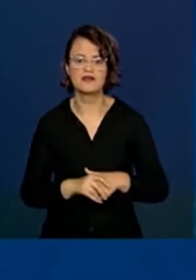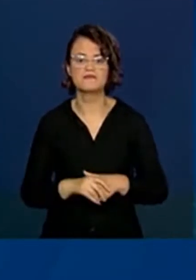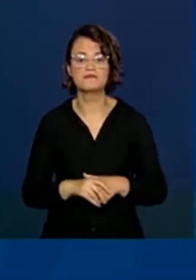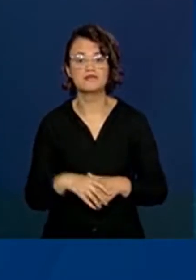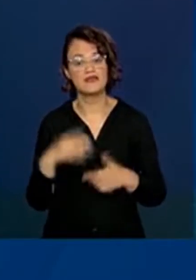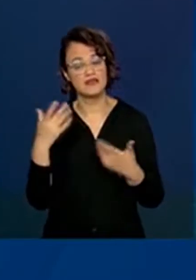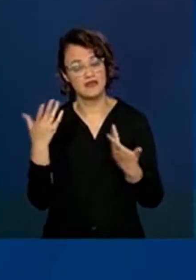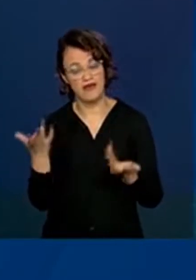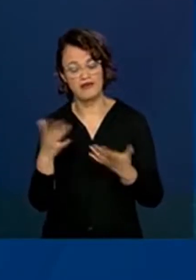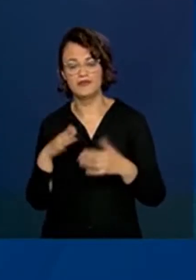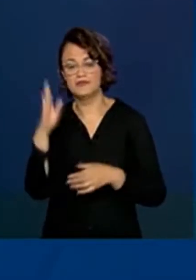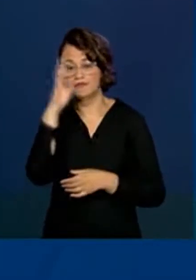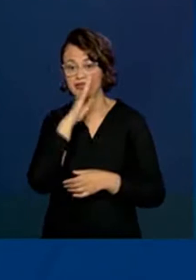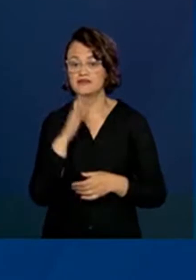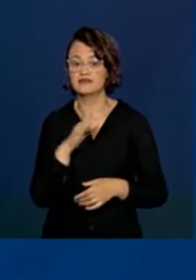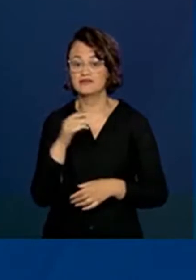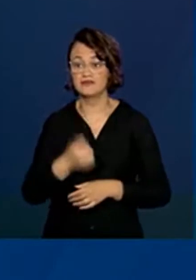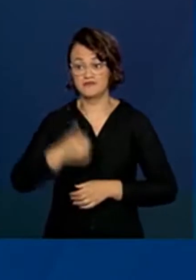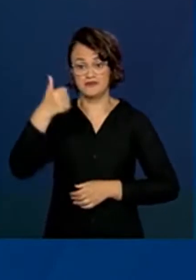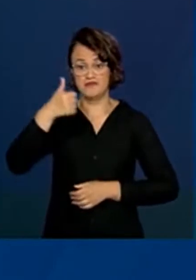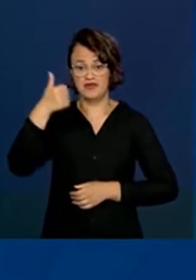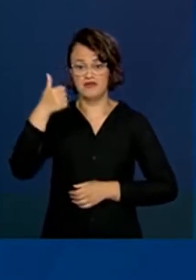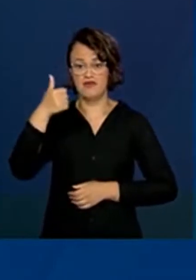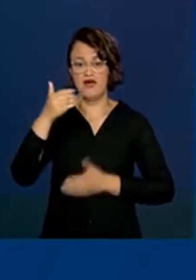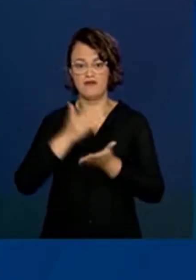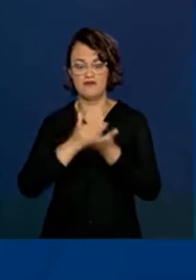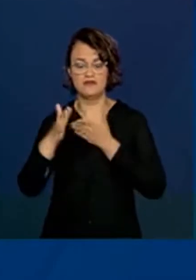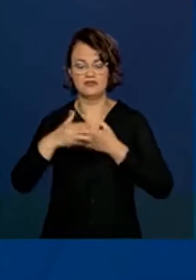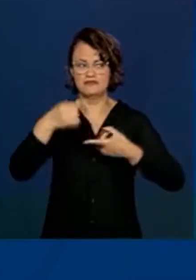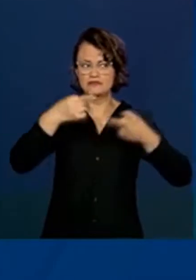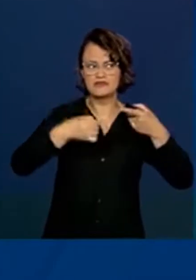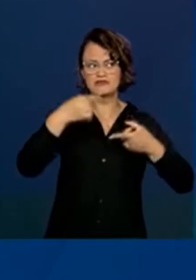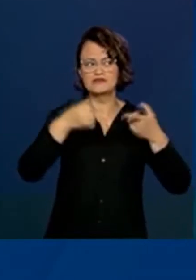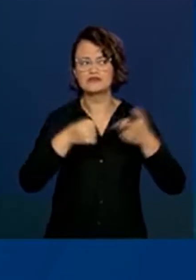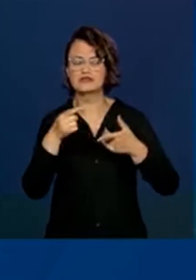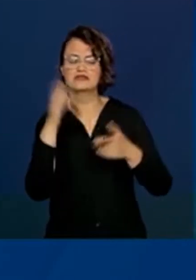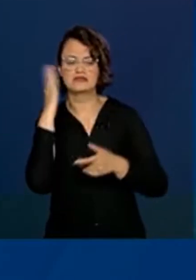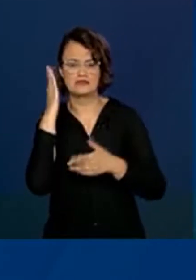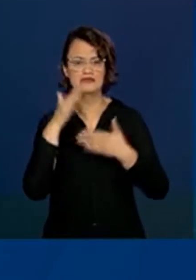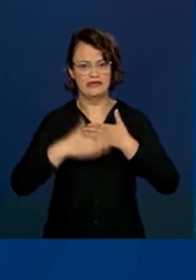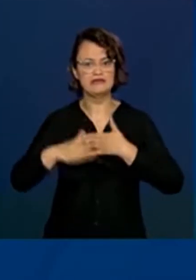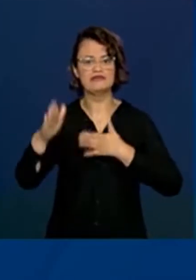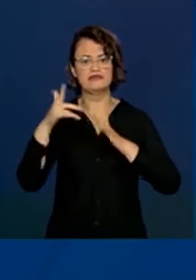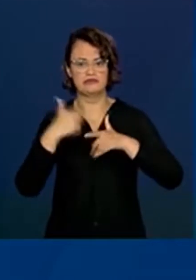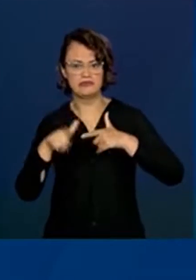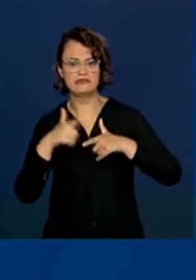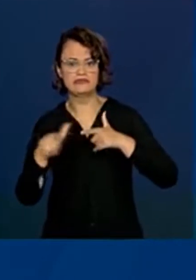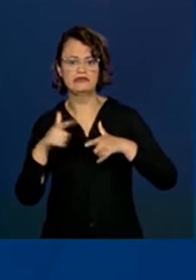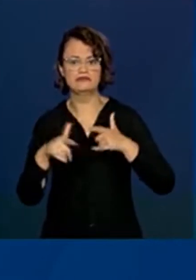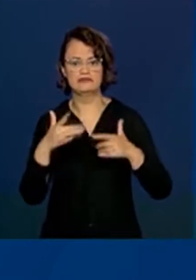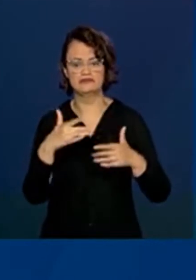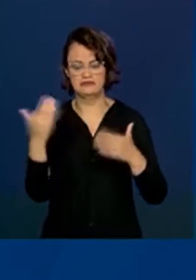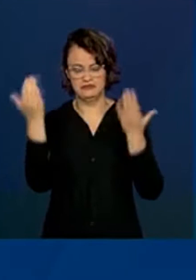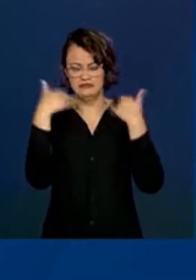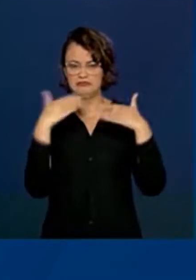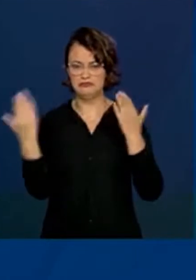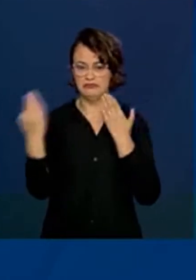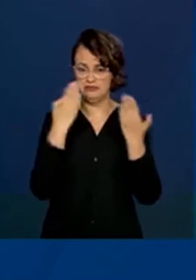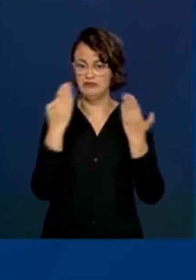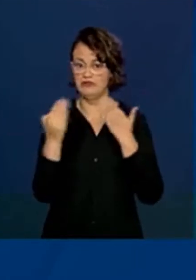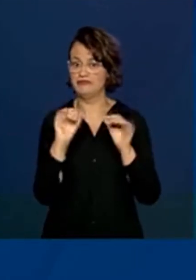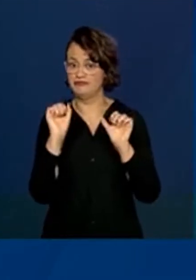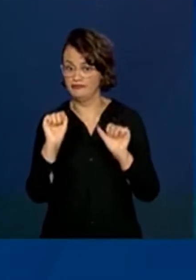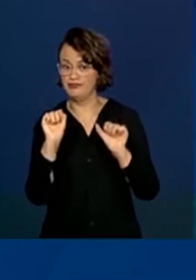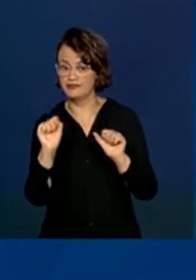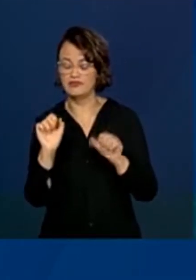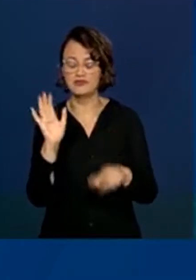o Brasil foi um dos pioneiros nessa discussão e na preparação de medidas efetivas para ajudar